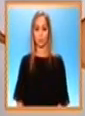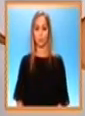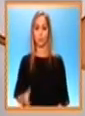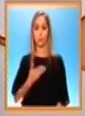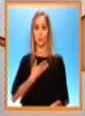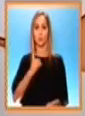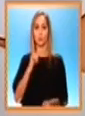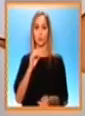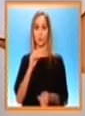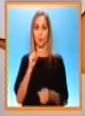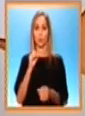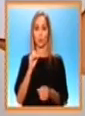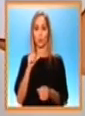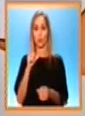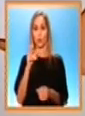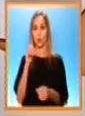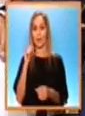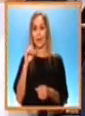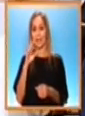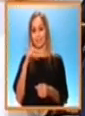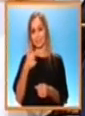não está. Alguns, era um, pronto.